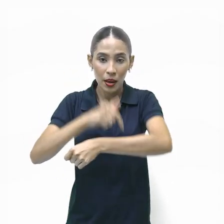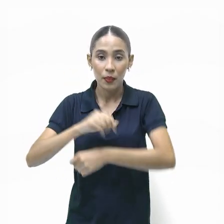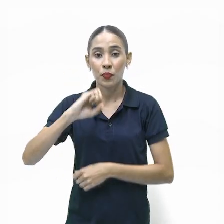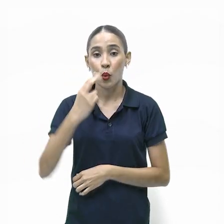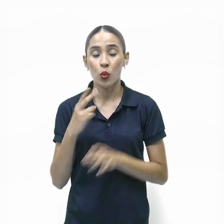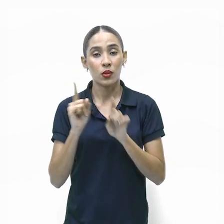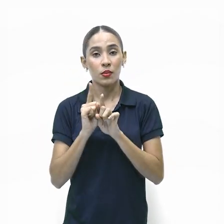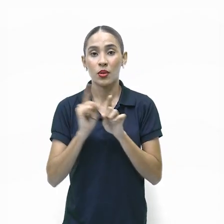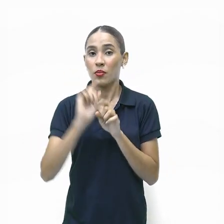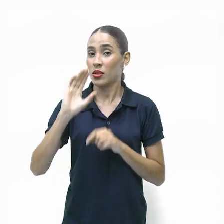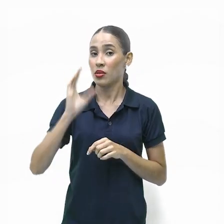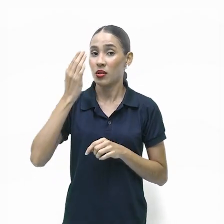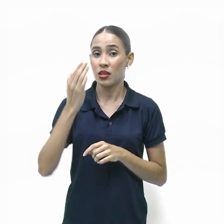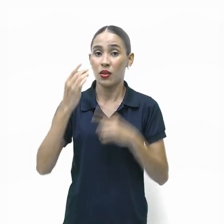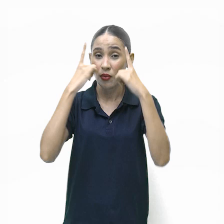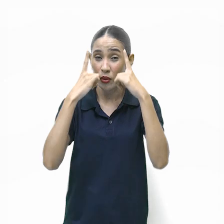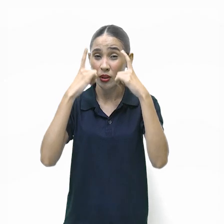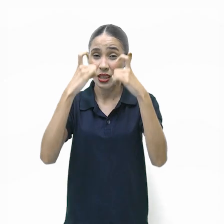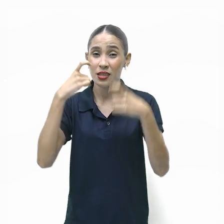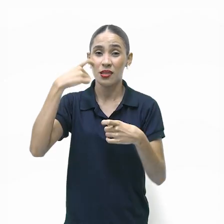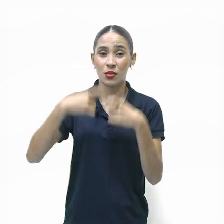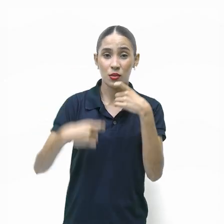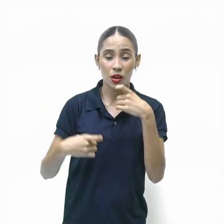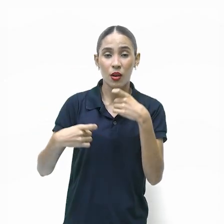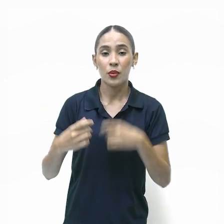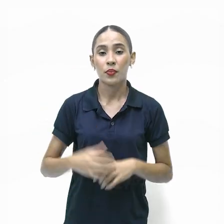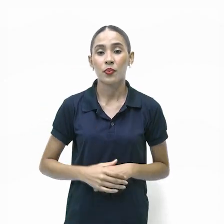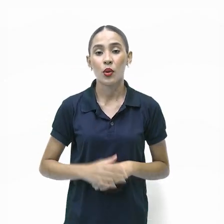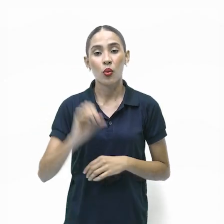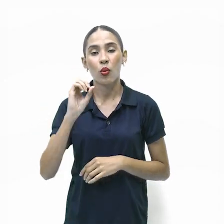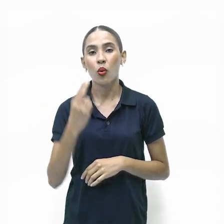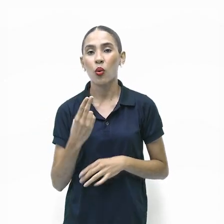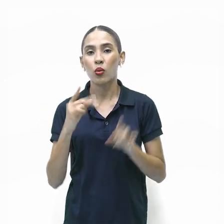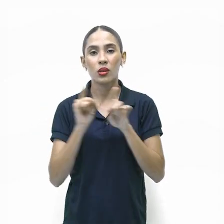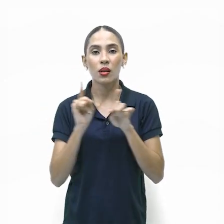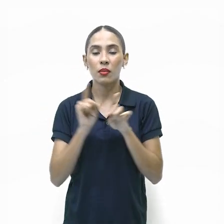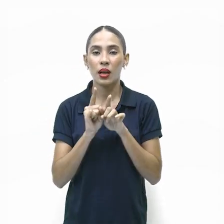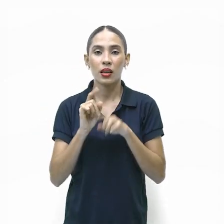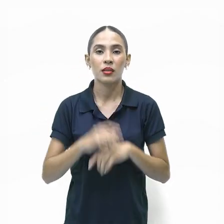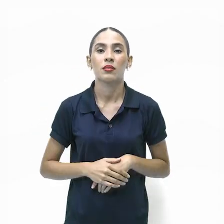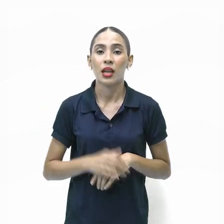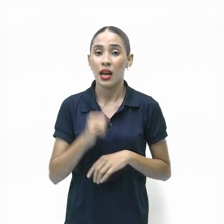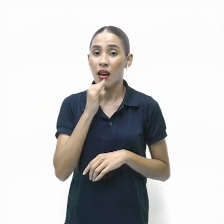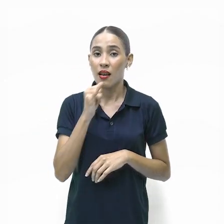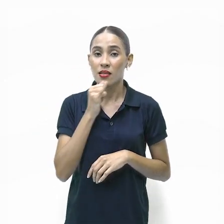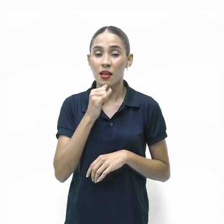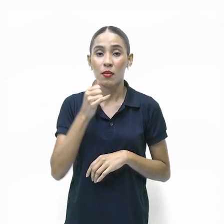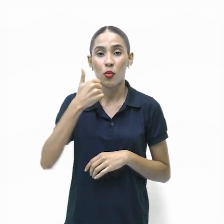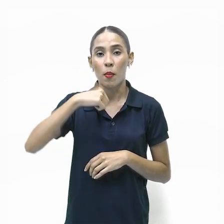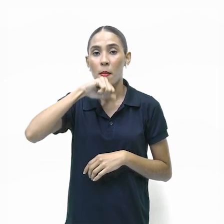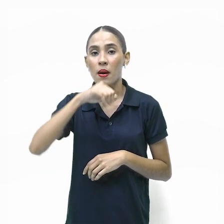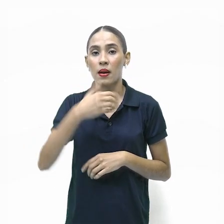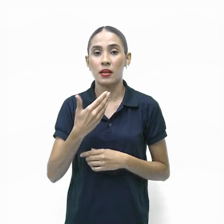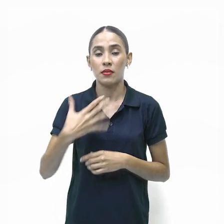uma situação de violência sexual ou através da prevenção na transmissão de mãe para filho. E o